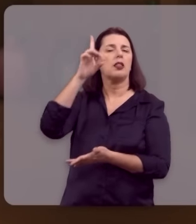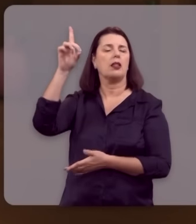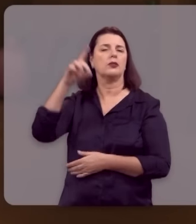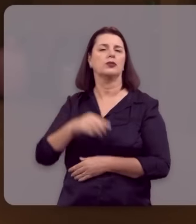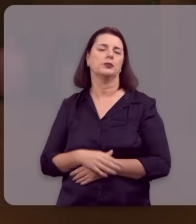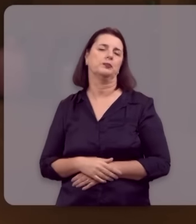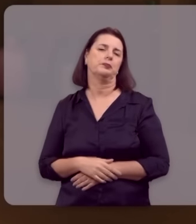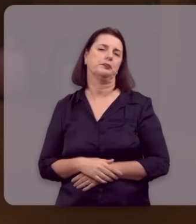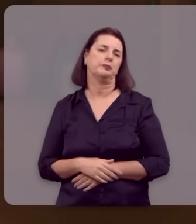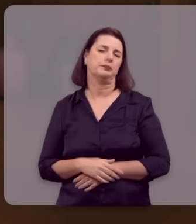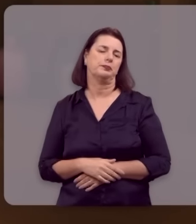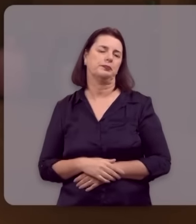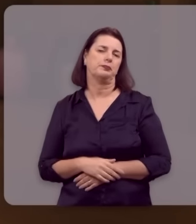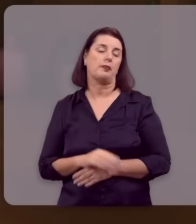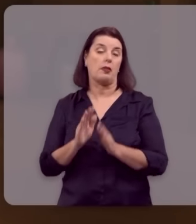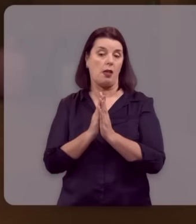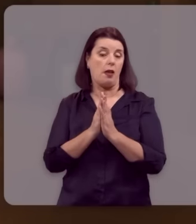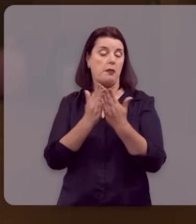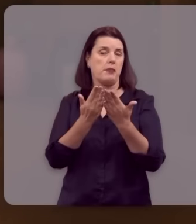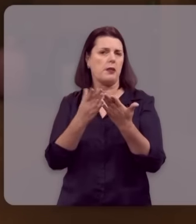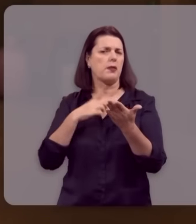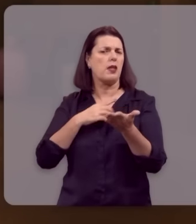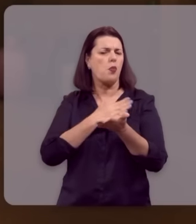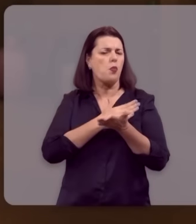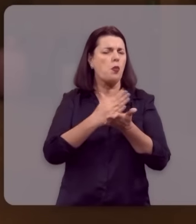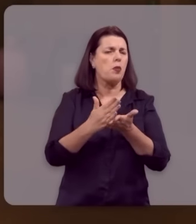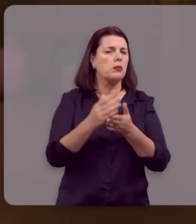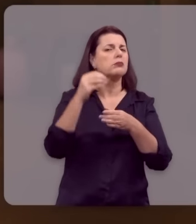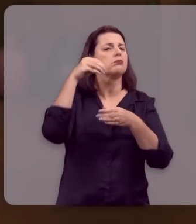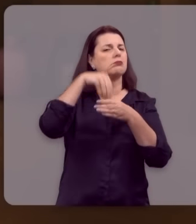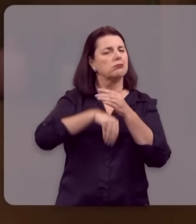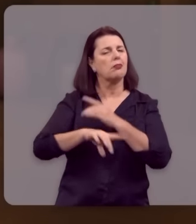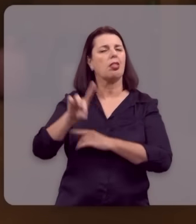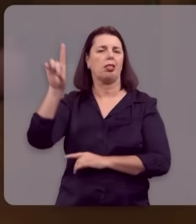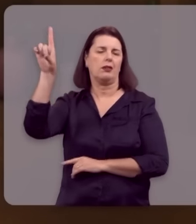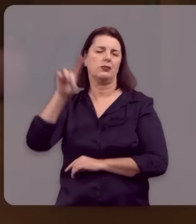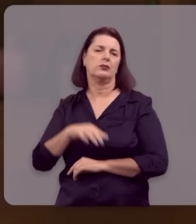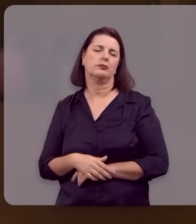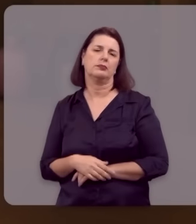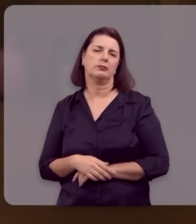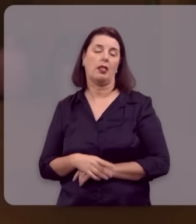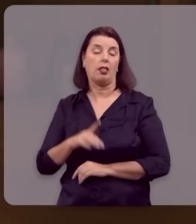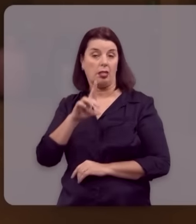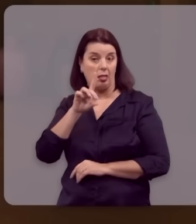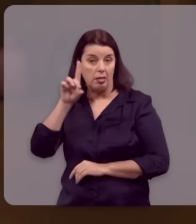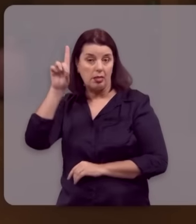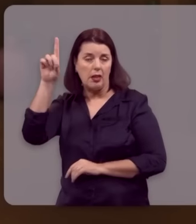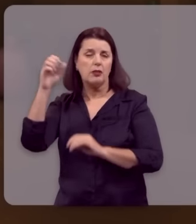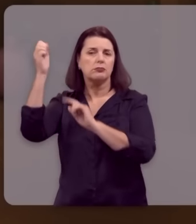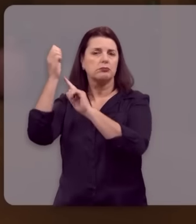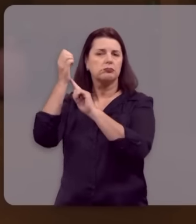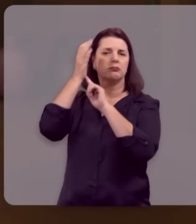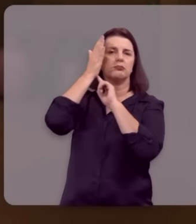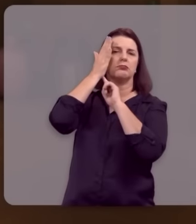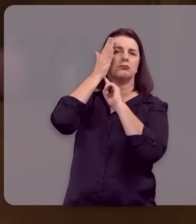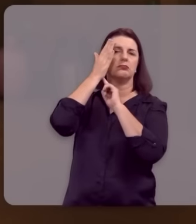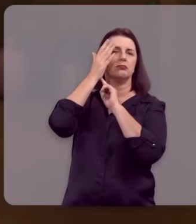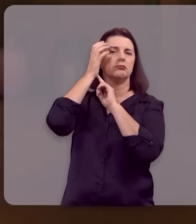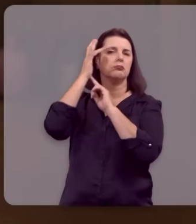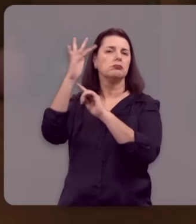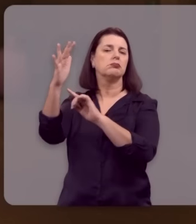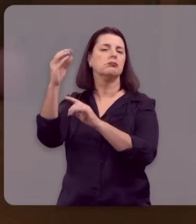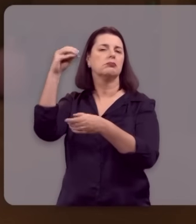Deus. A Bíblia tem sua origem em Deus. Foi Ele quem revelou o